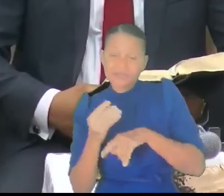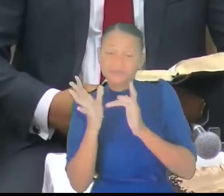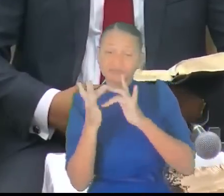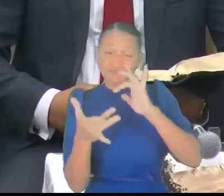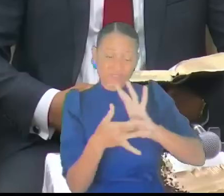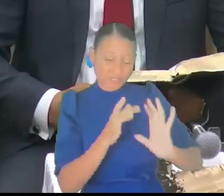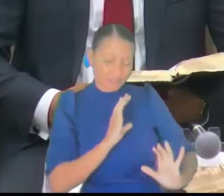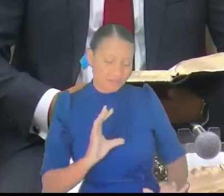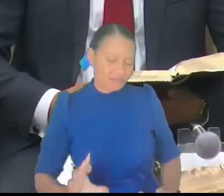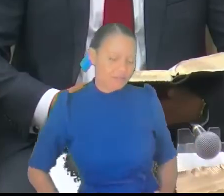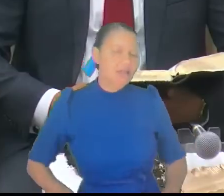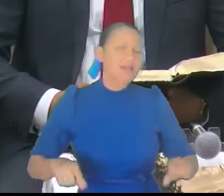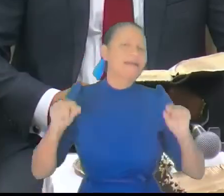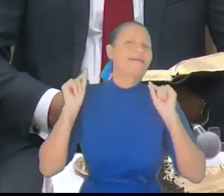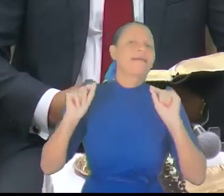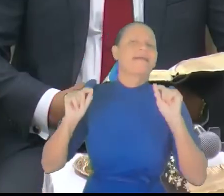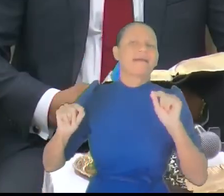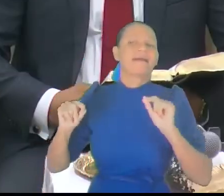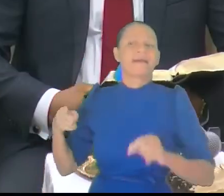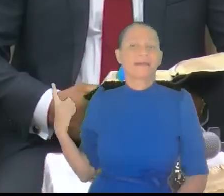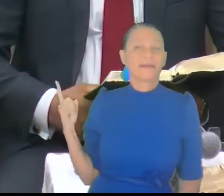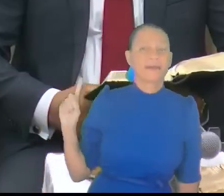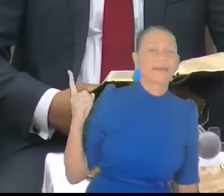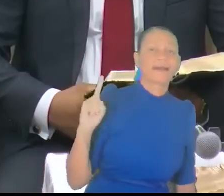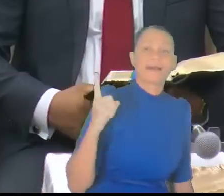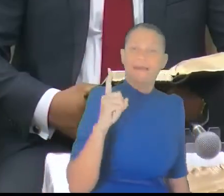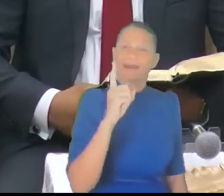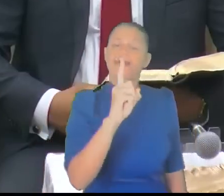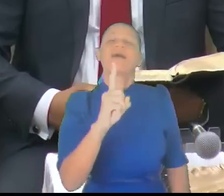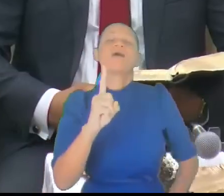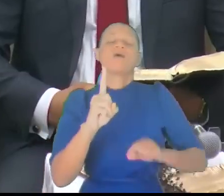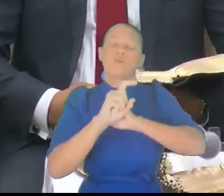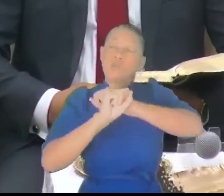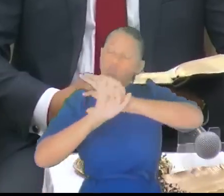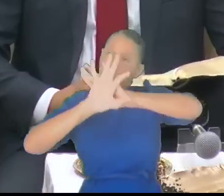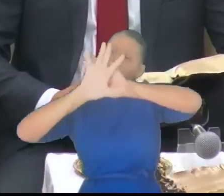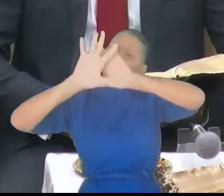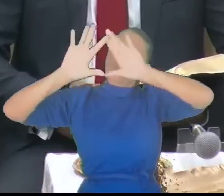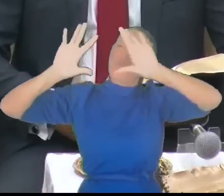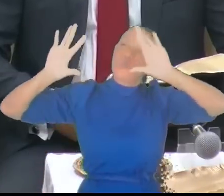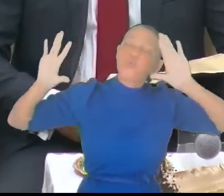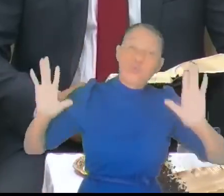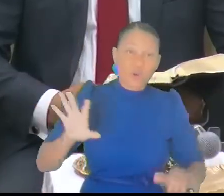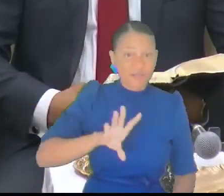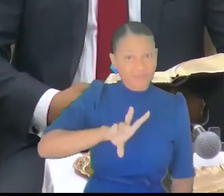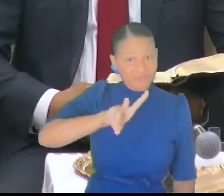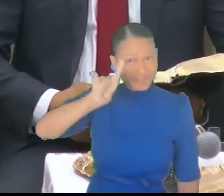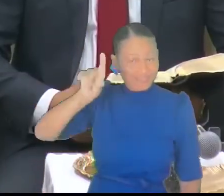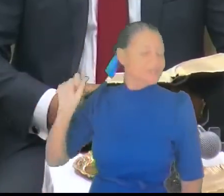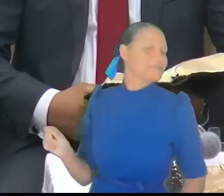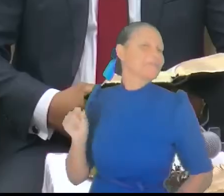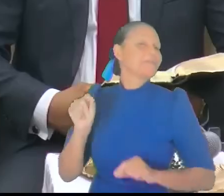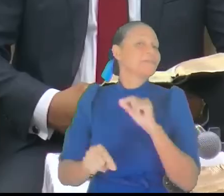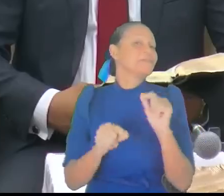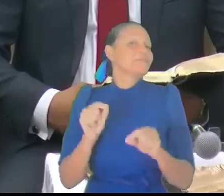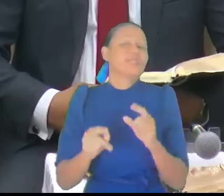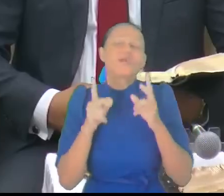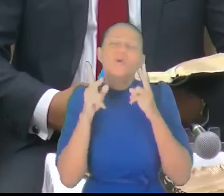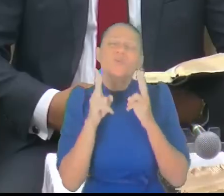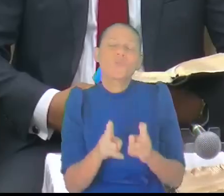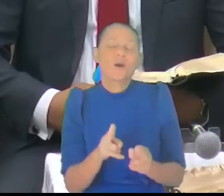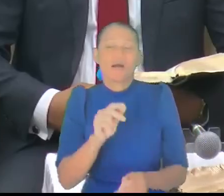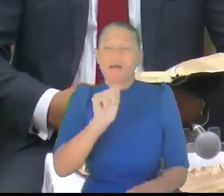é esta que aparece como a alva do dia? A alva do dia é o